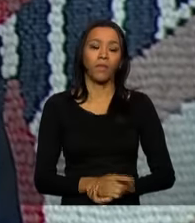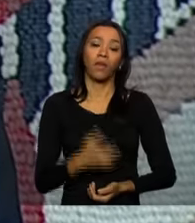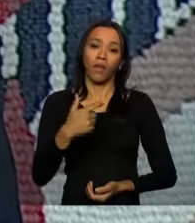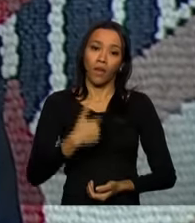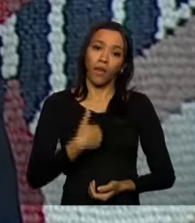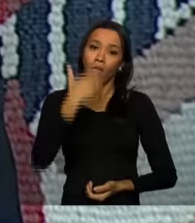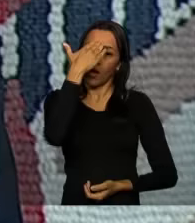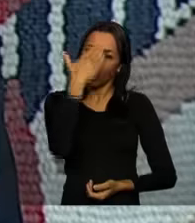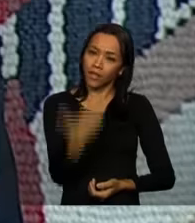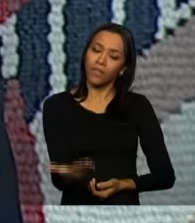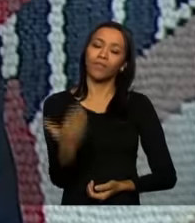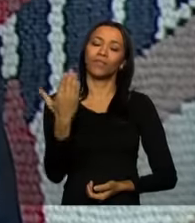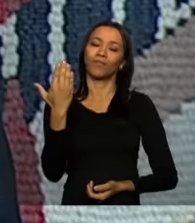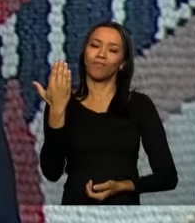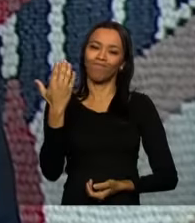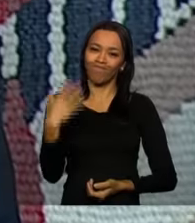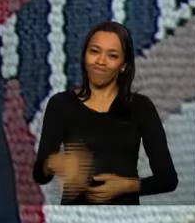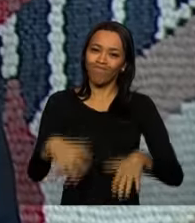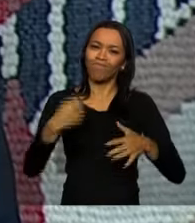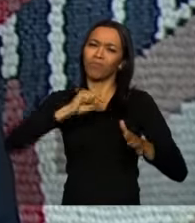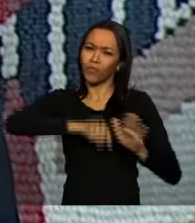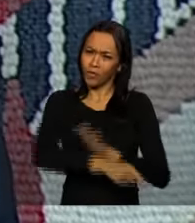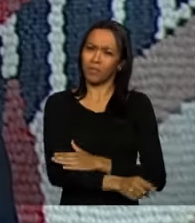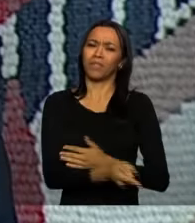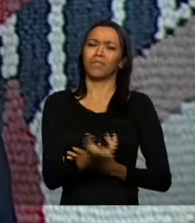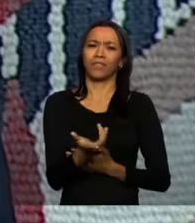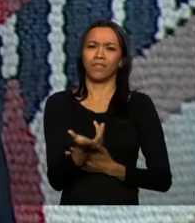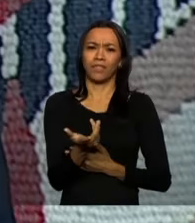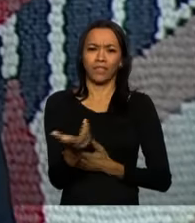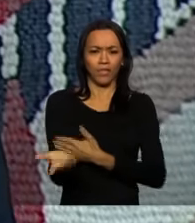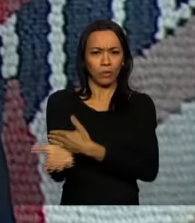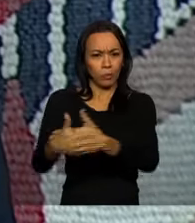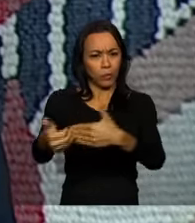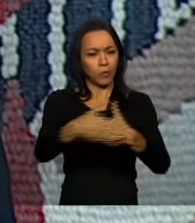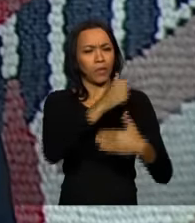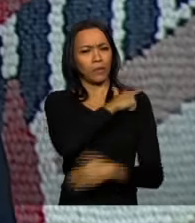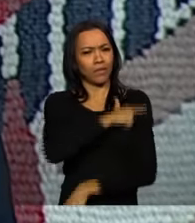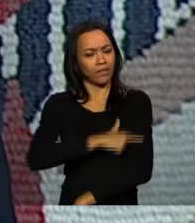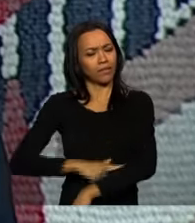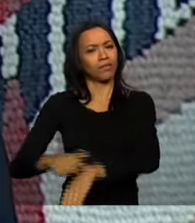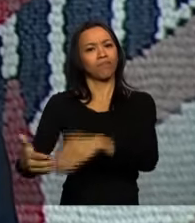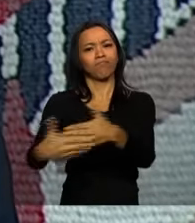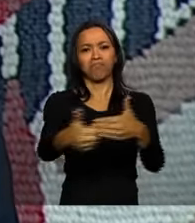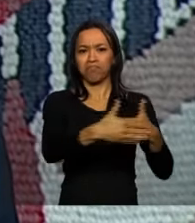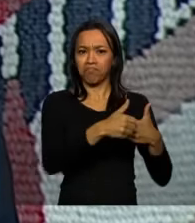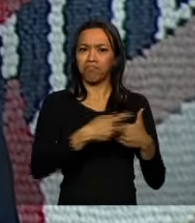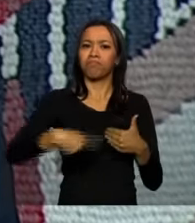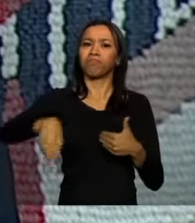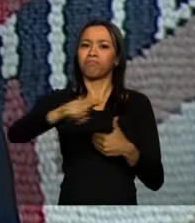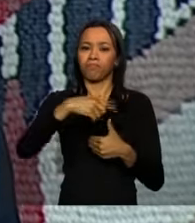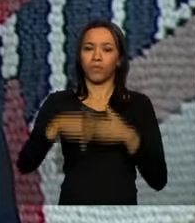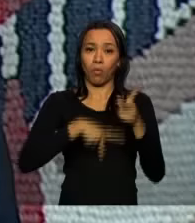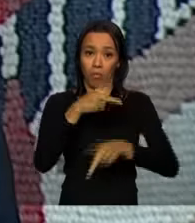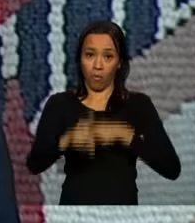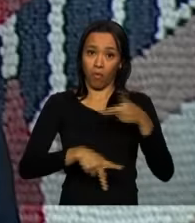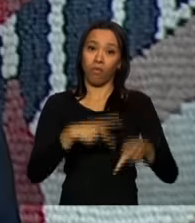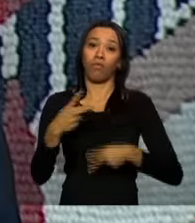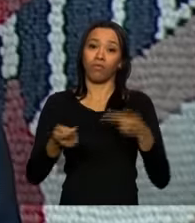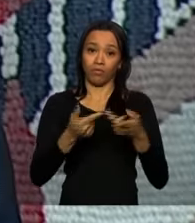Agradeço profundamente a generosidade do governo e do povo brasileiros que receberam os imigrantes de